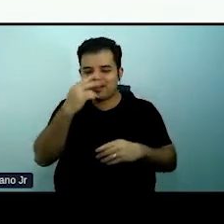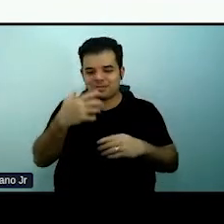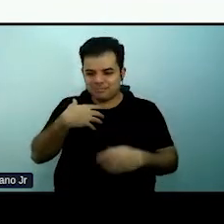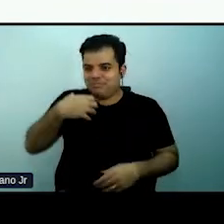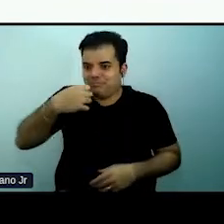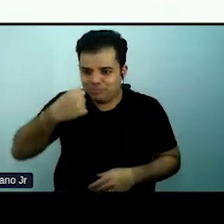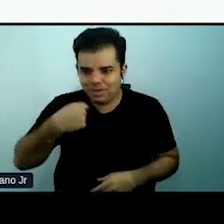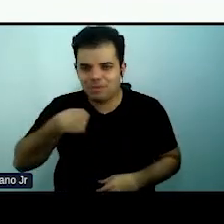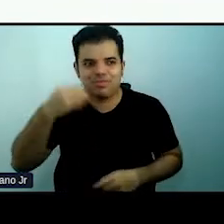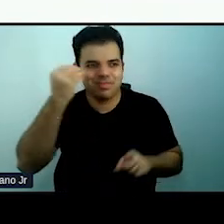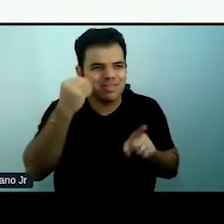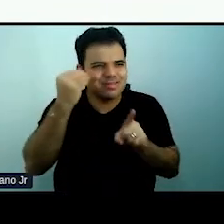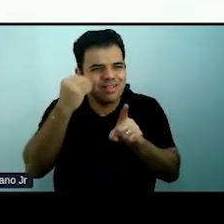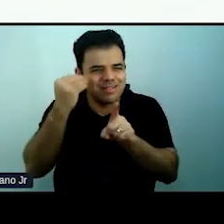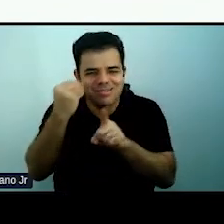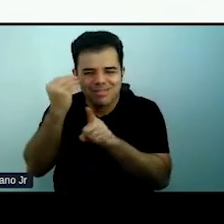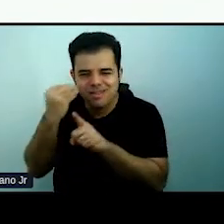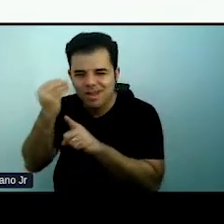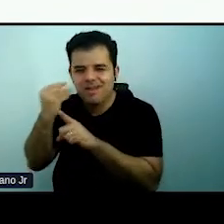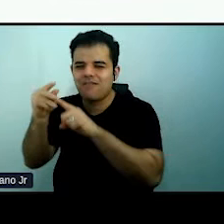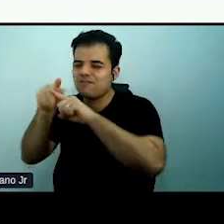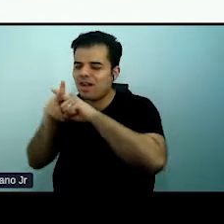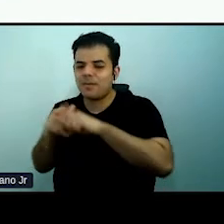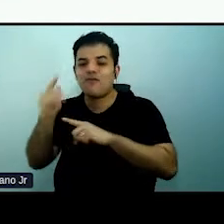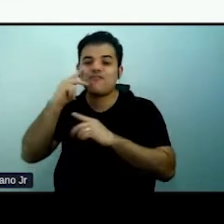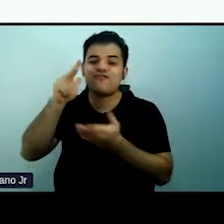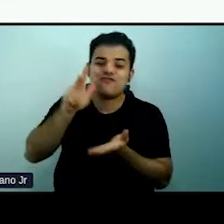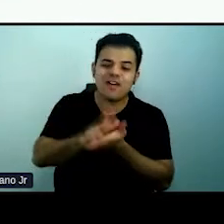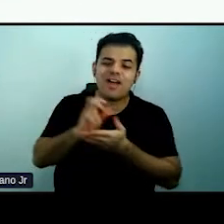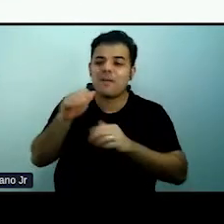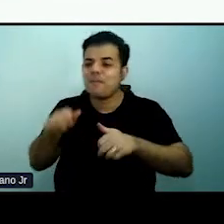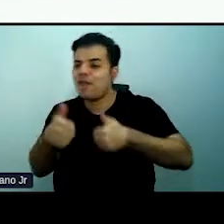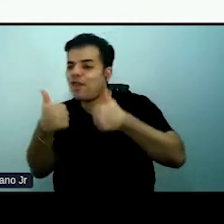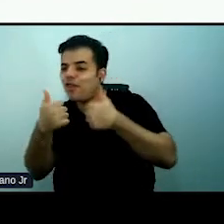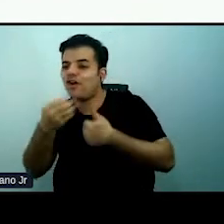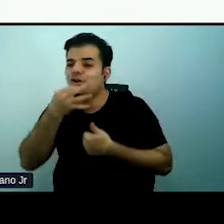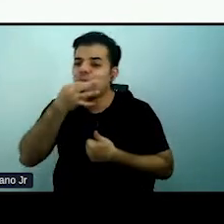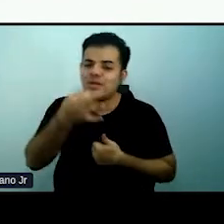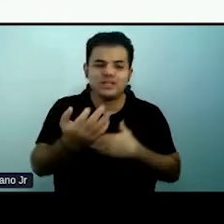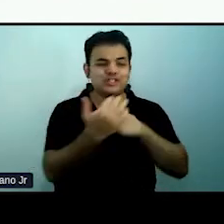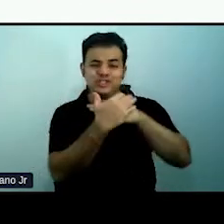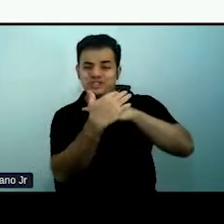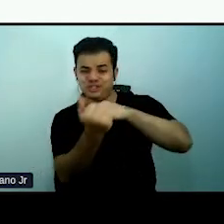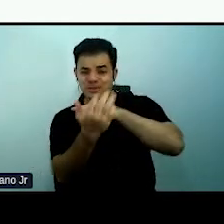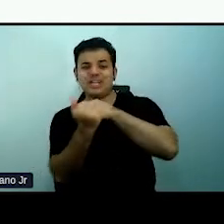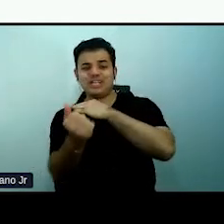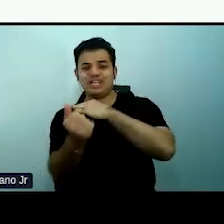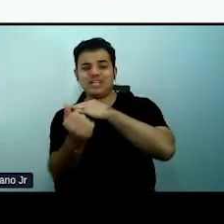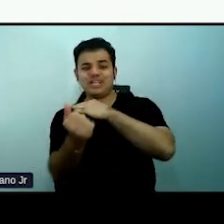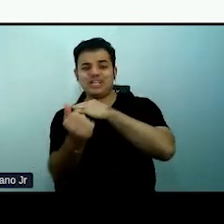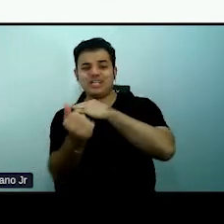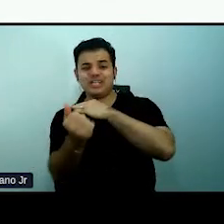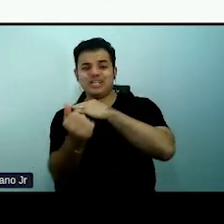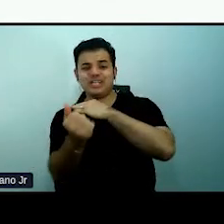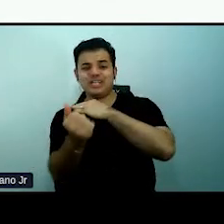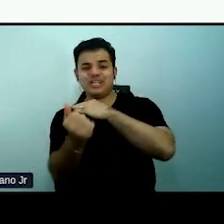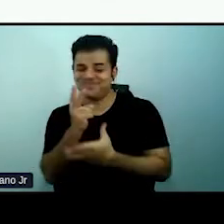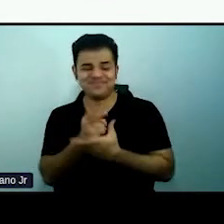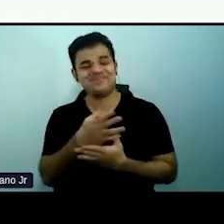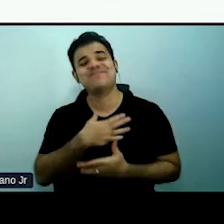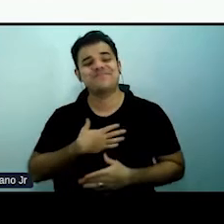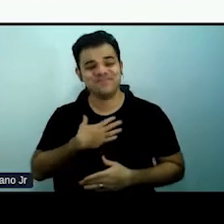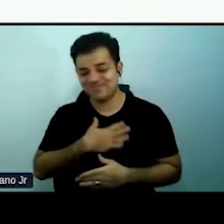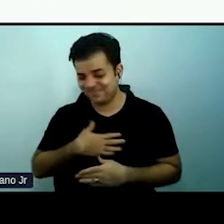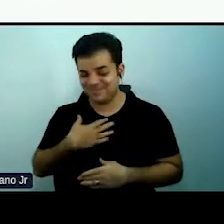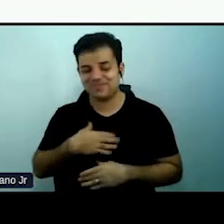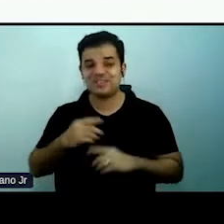para tipo, testar a ferramenta, para verificar que pode ser melhorado, o pessoal tem me chamado, então isso está sendo bem bacana também.